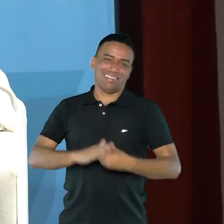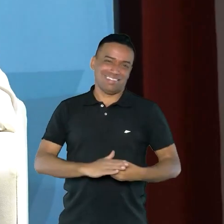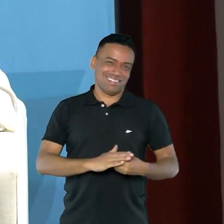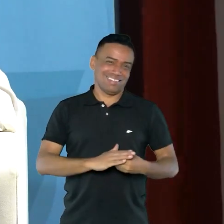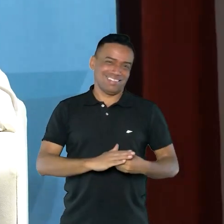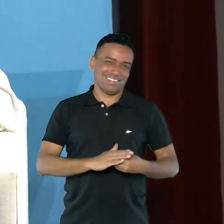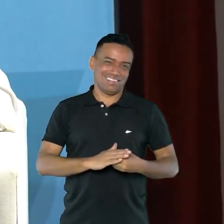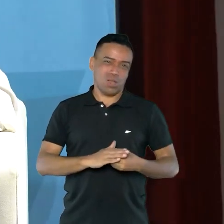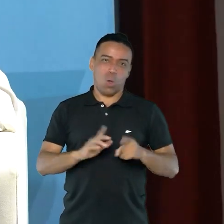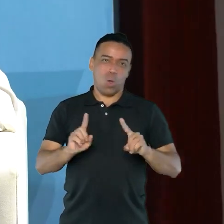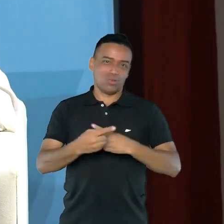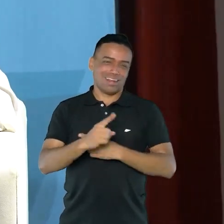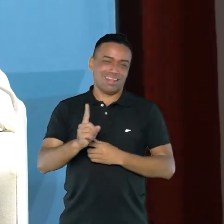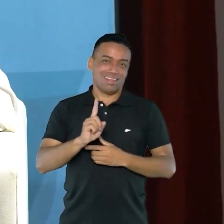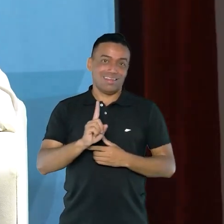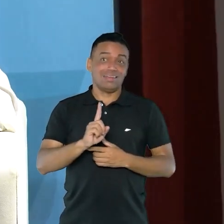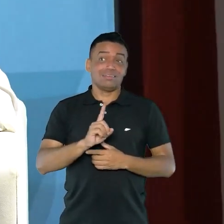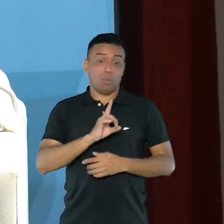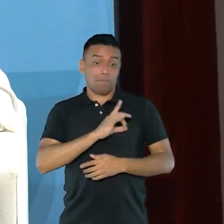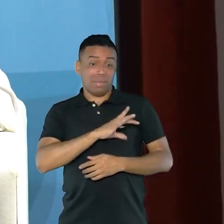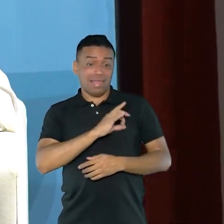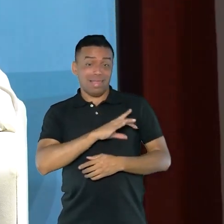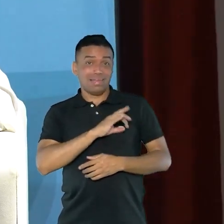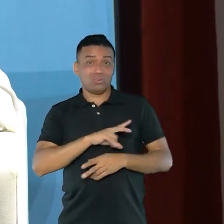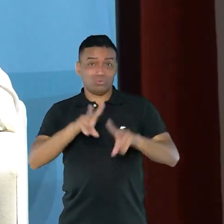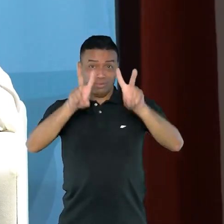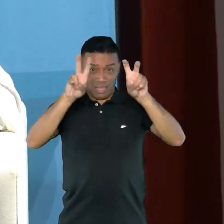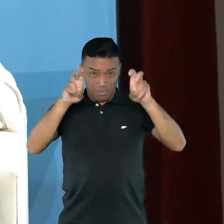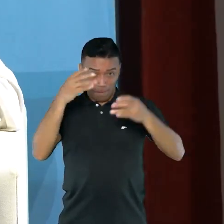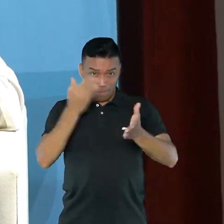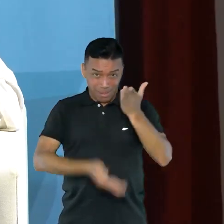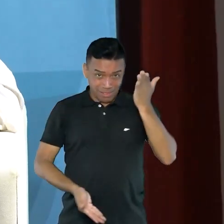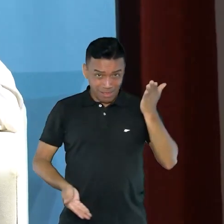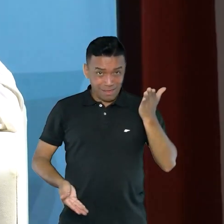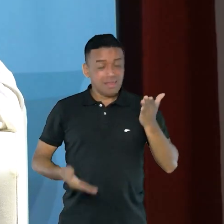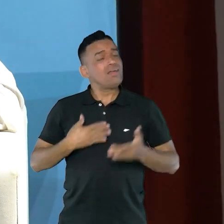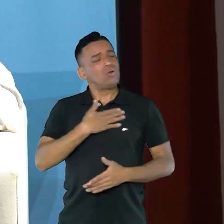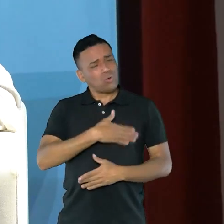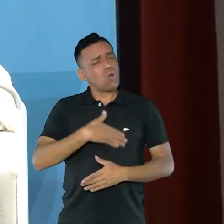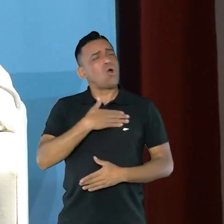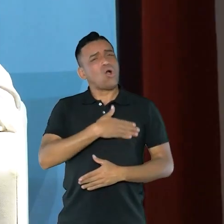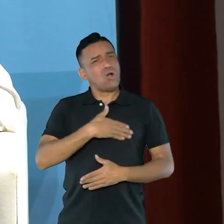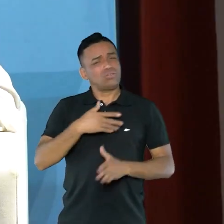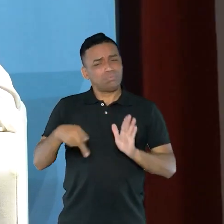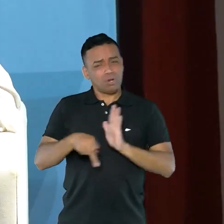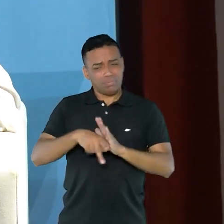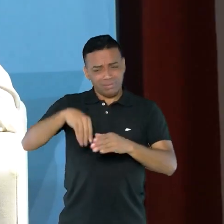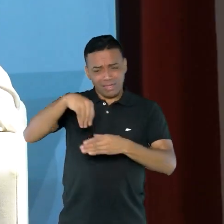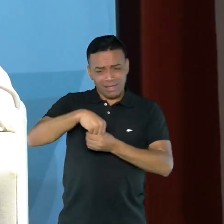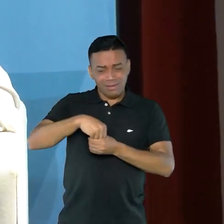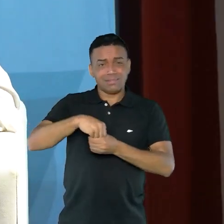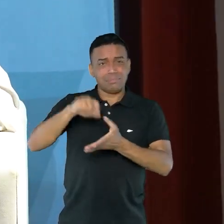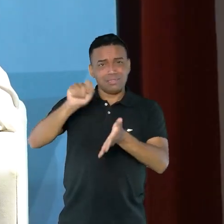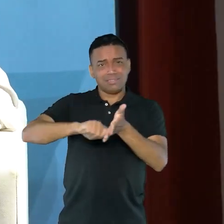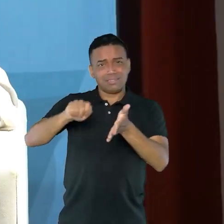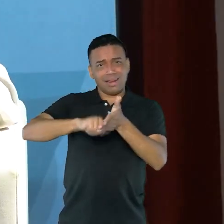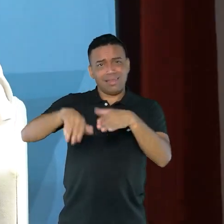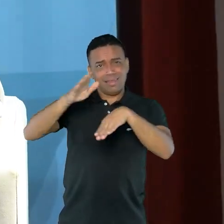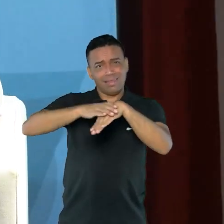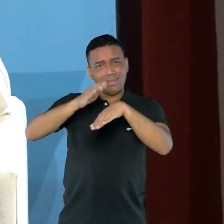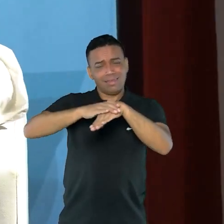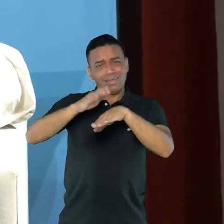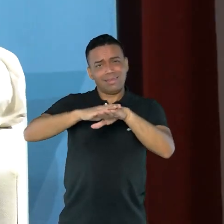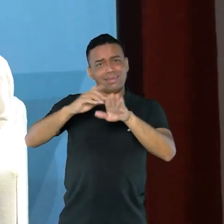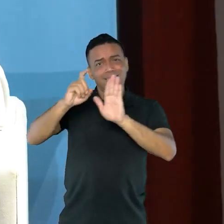sem esse medo é algo que eu gosto de trazer para a minha literatura, inclusive